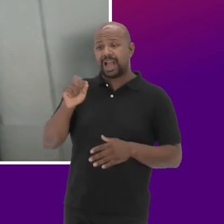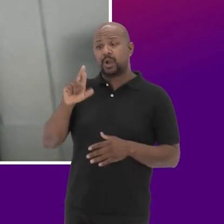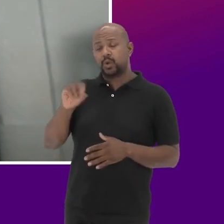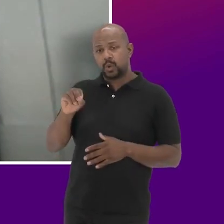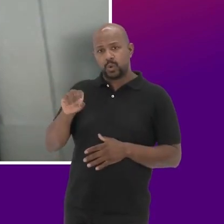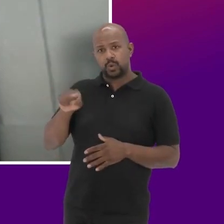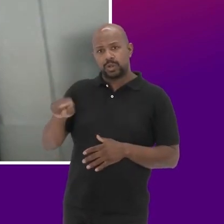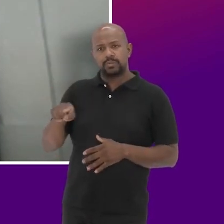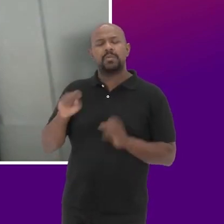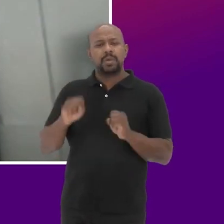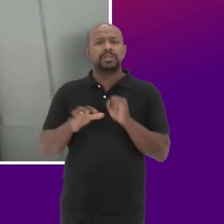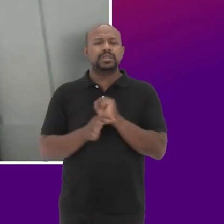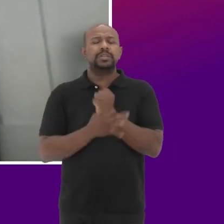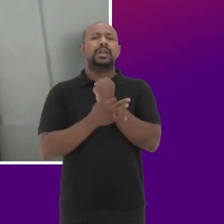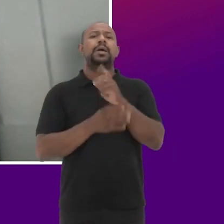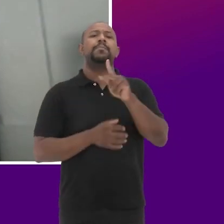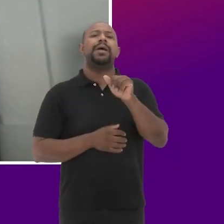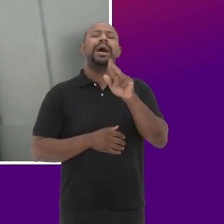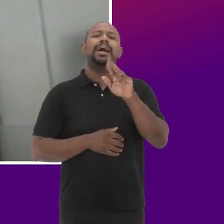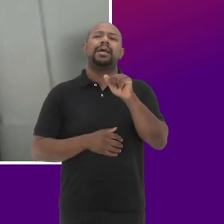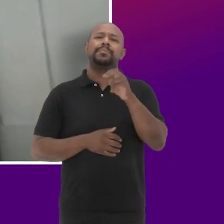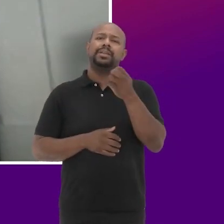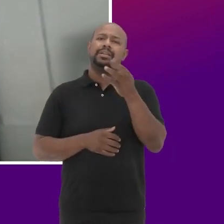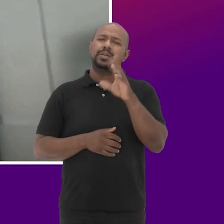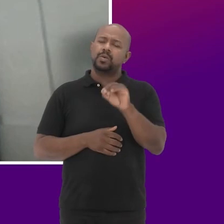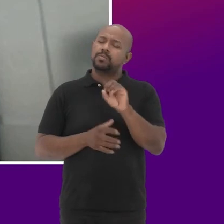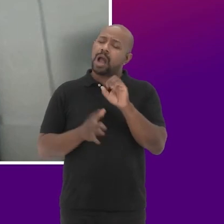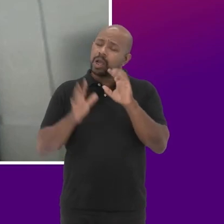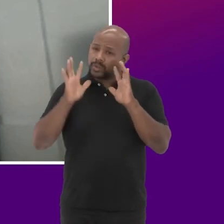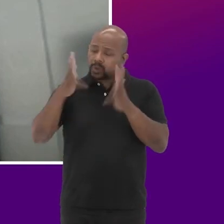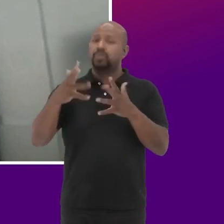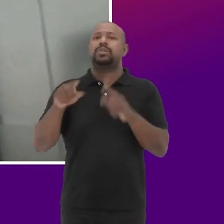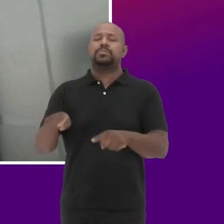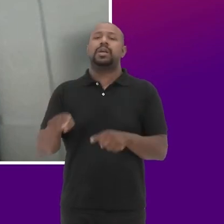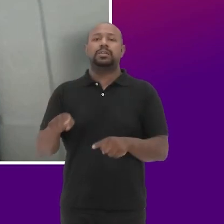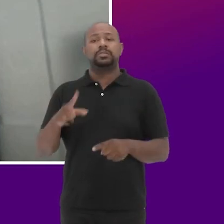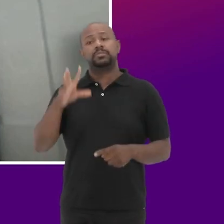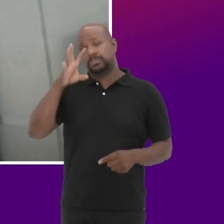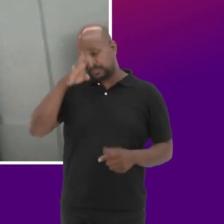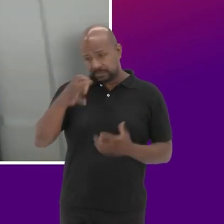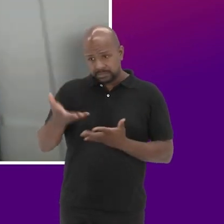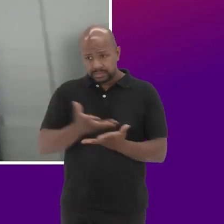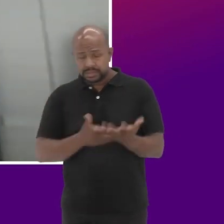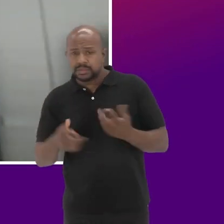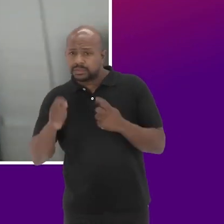gente pode ter no seguro paramétrico uma solução para isso, né?